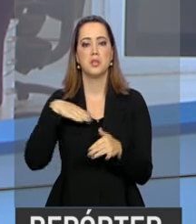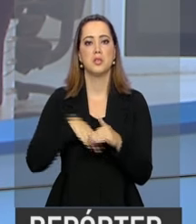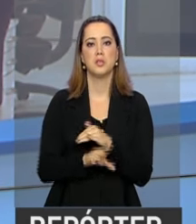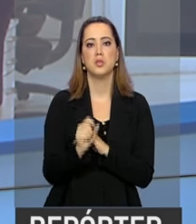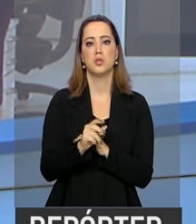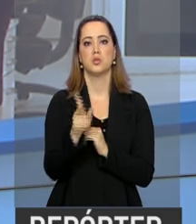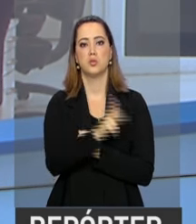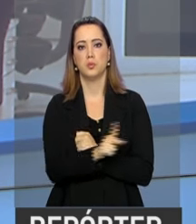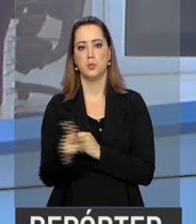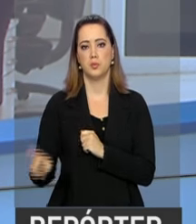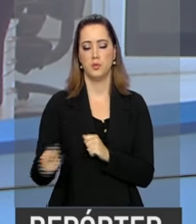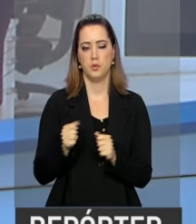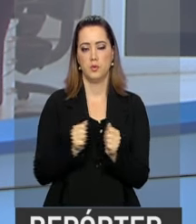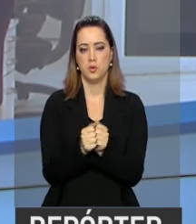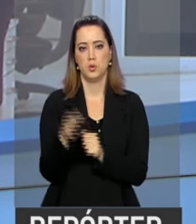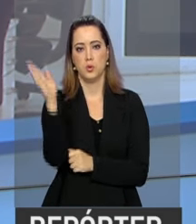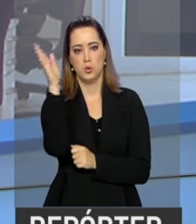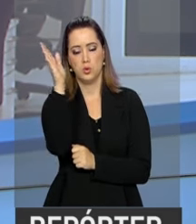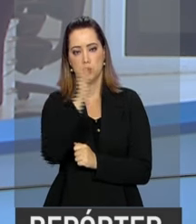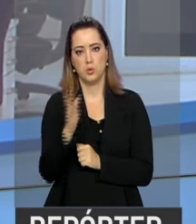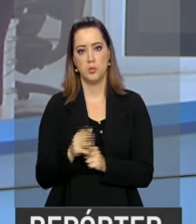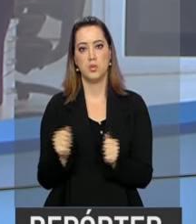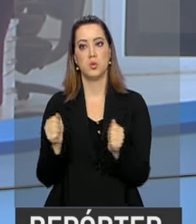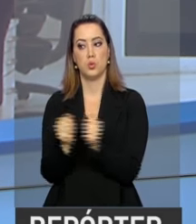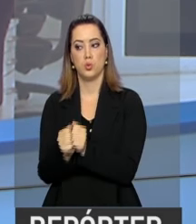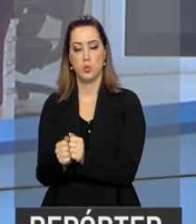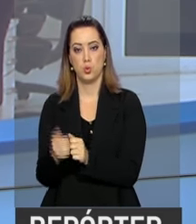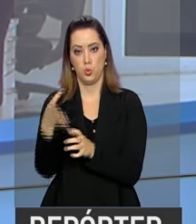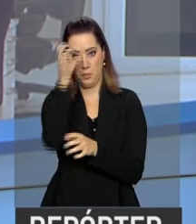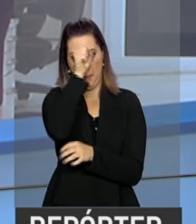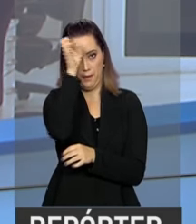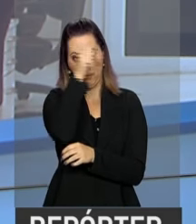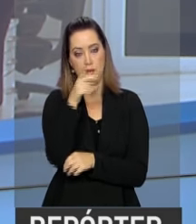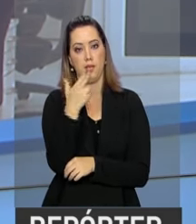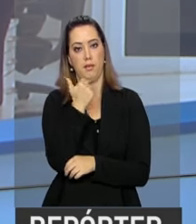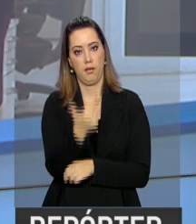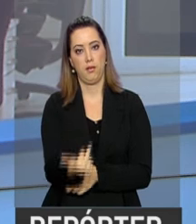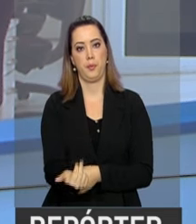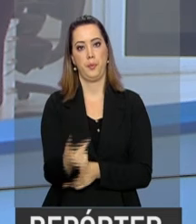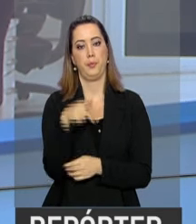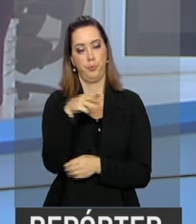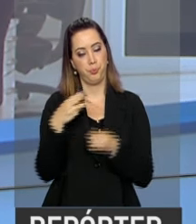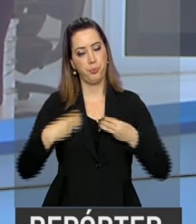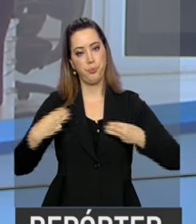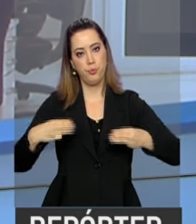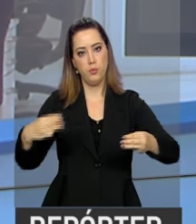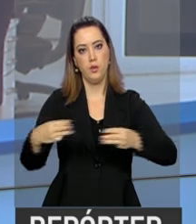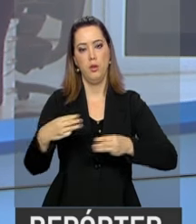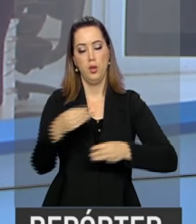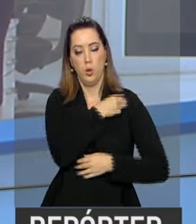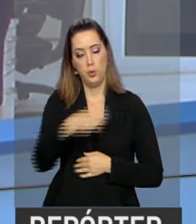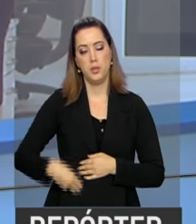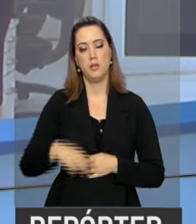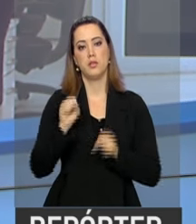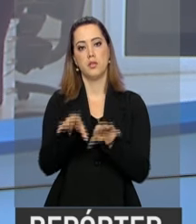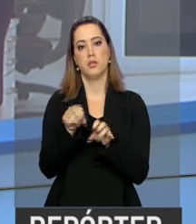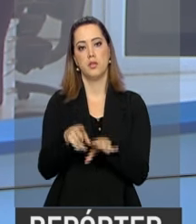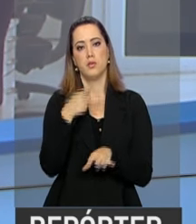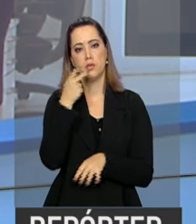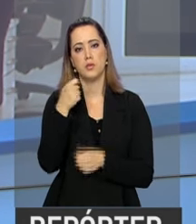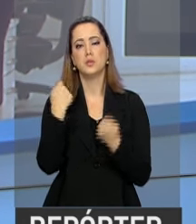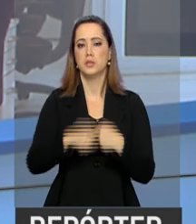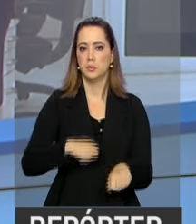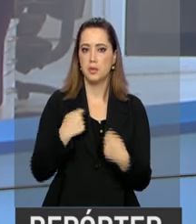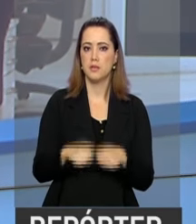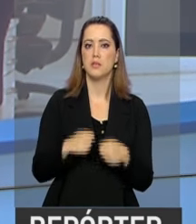de professores brasileiros em língua inglesa. O ministro da Educação, Mendonça Filho, destacou que existe uma demanda muito forte por parte